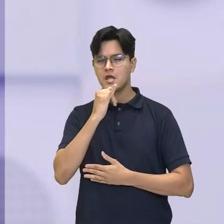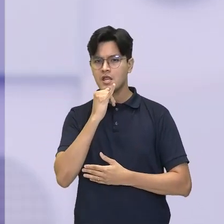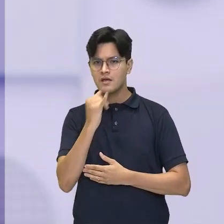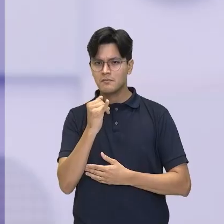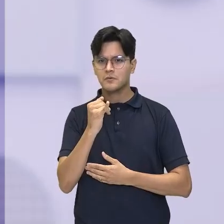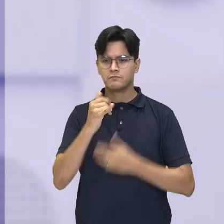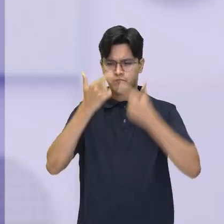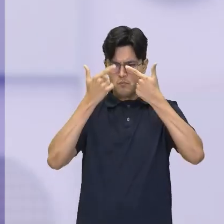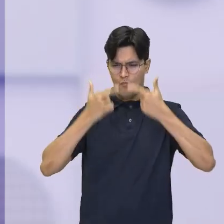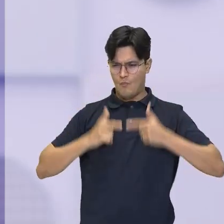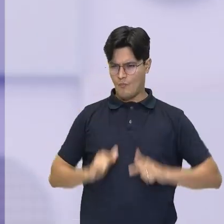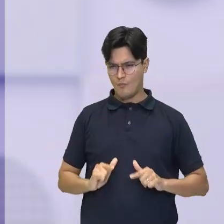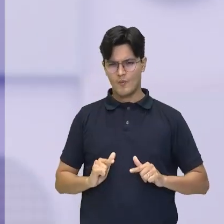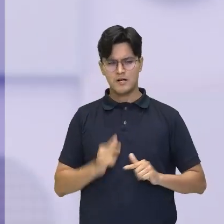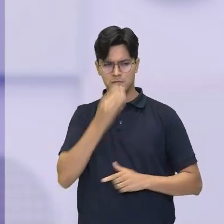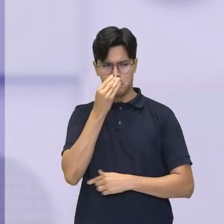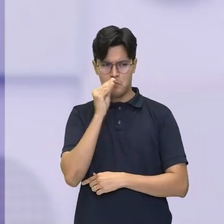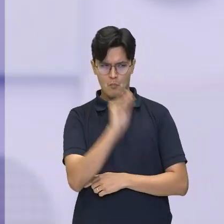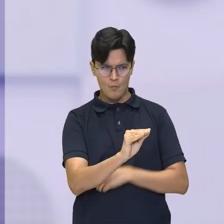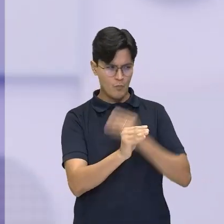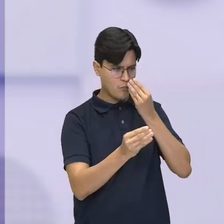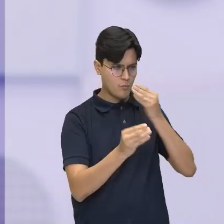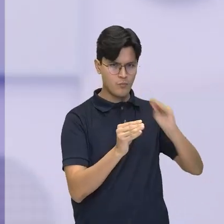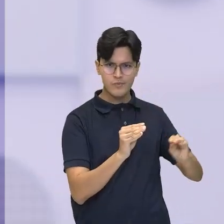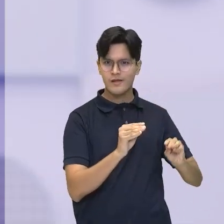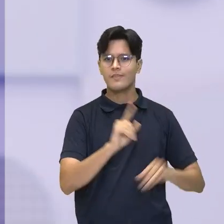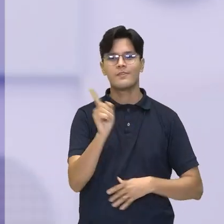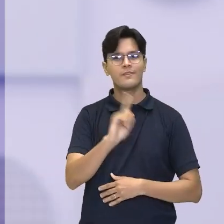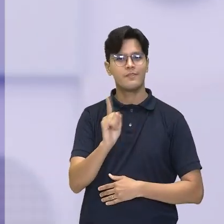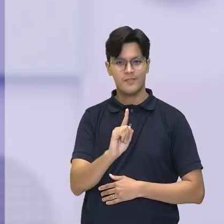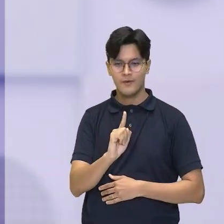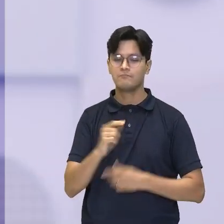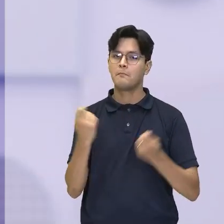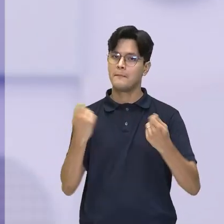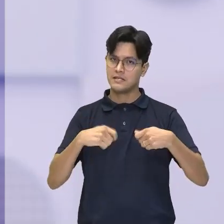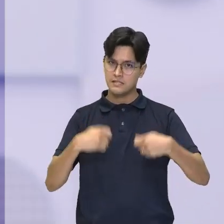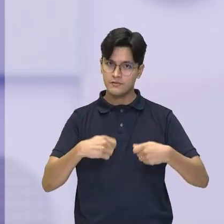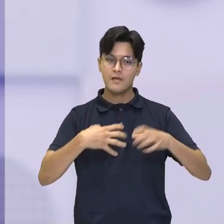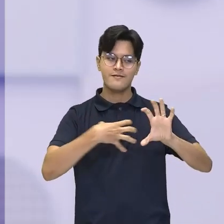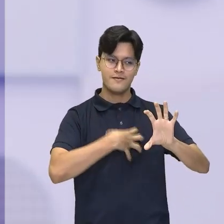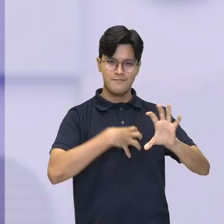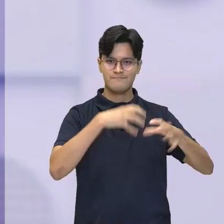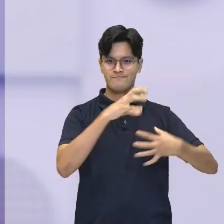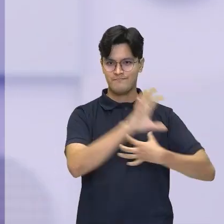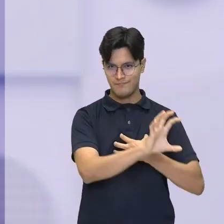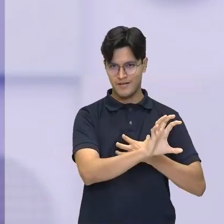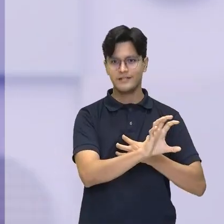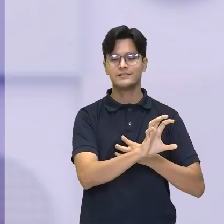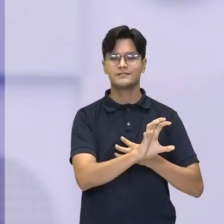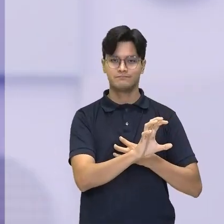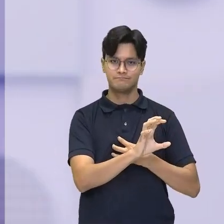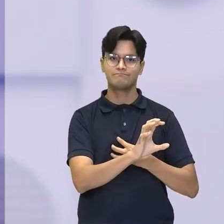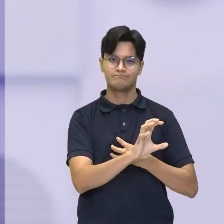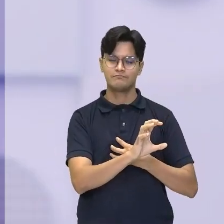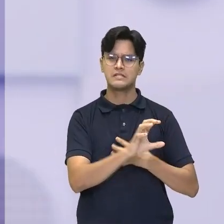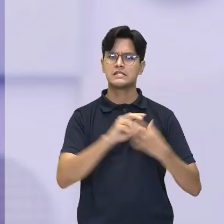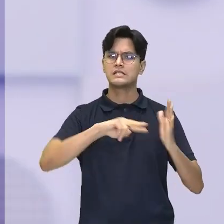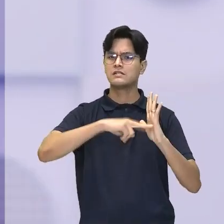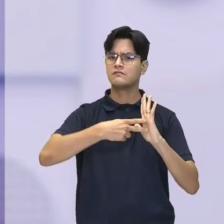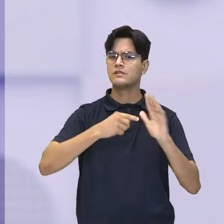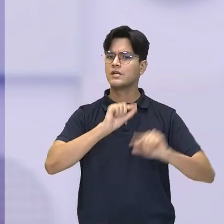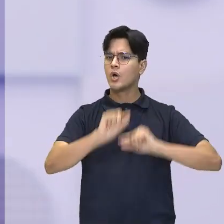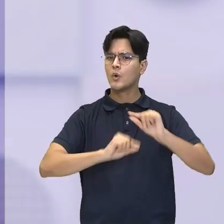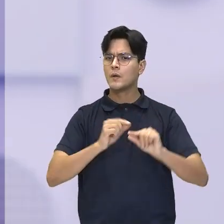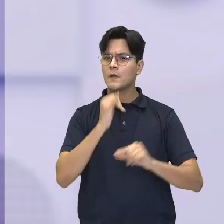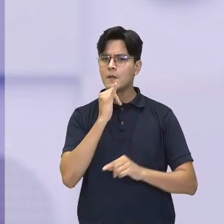ele precisa ser alguém empático. O que é empático? Aquele que sente as dores do outro, que sente os problemas do outro, aquele que